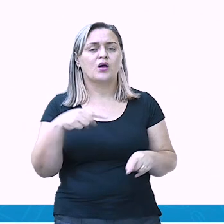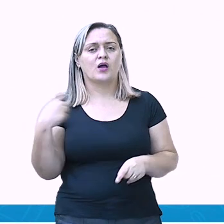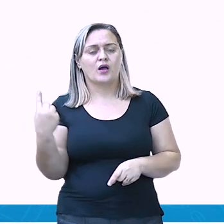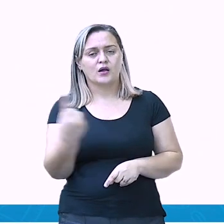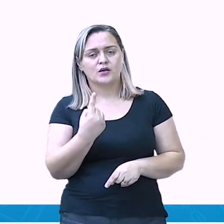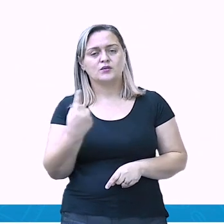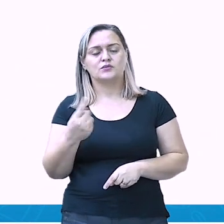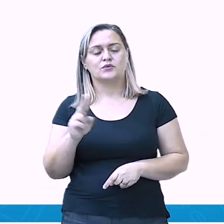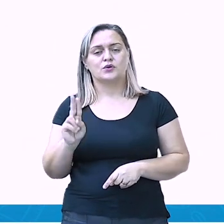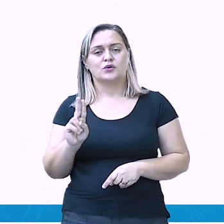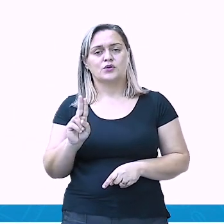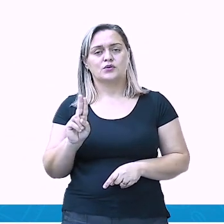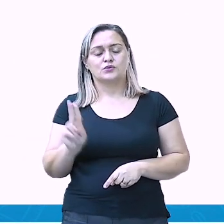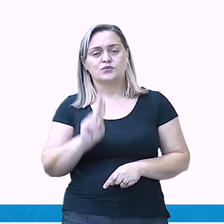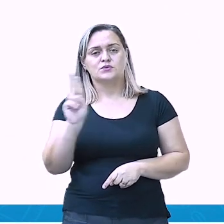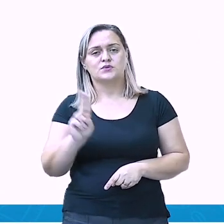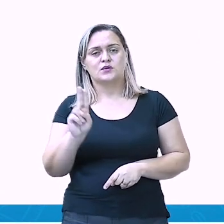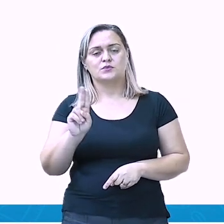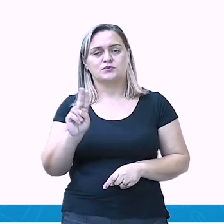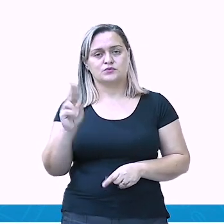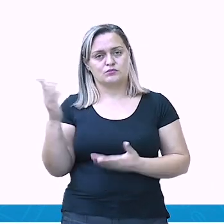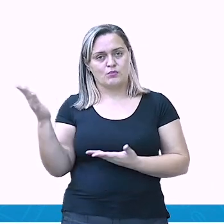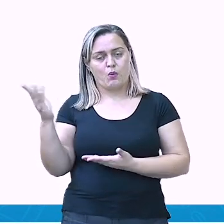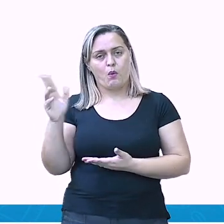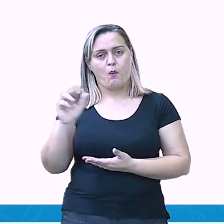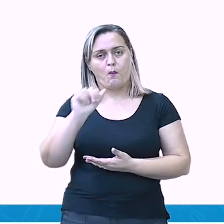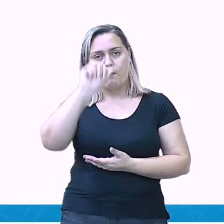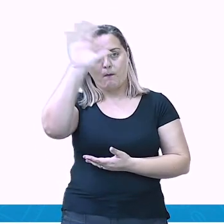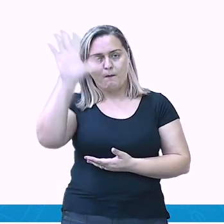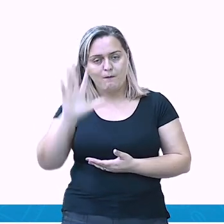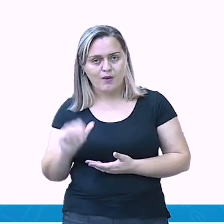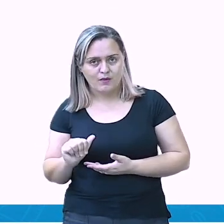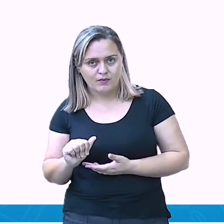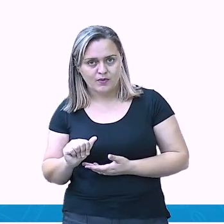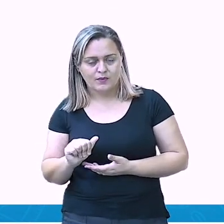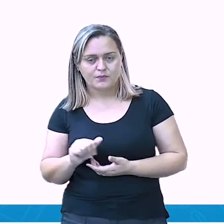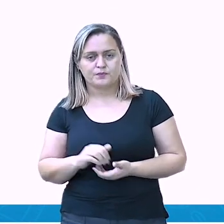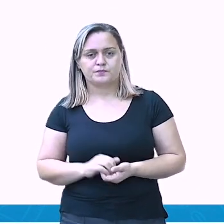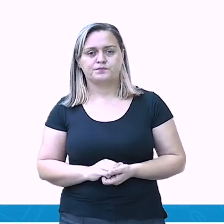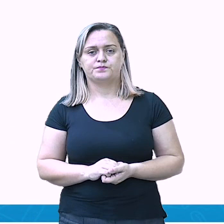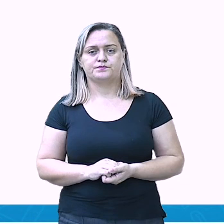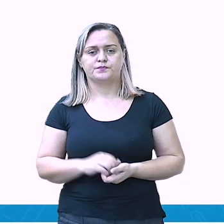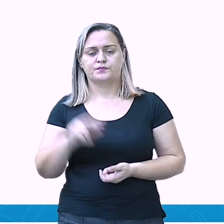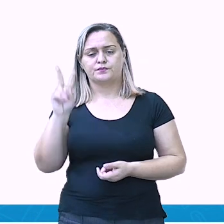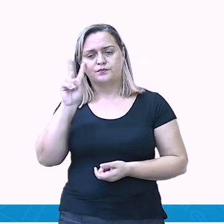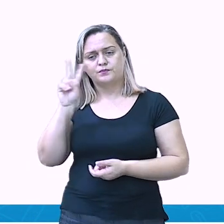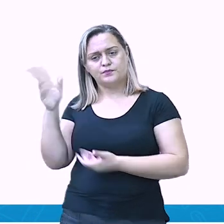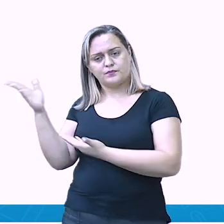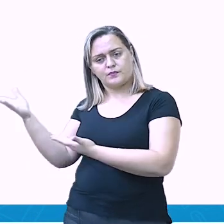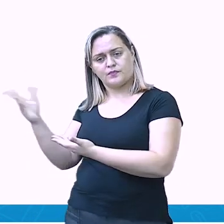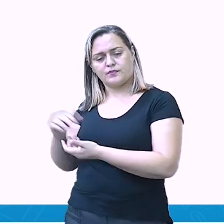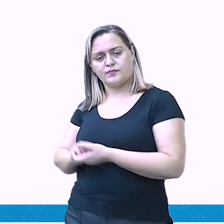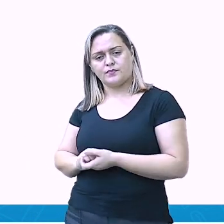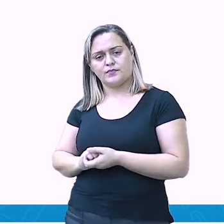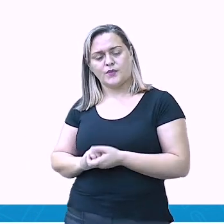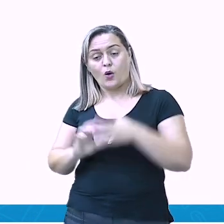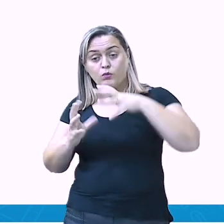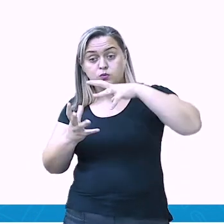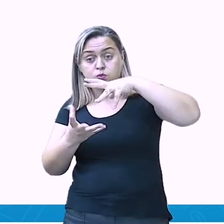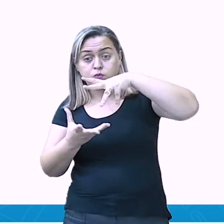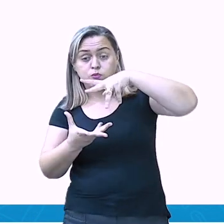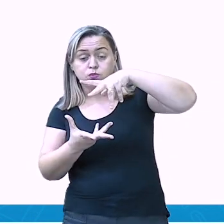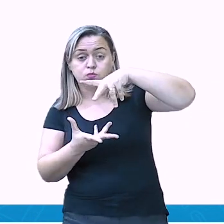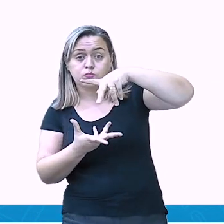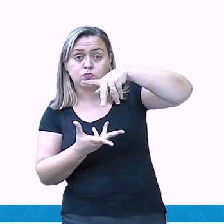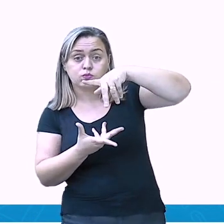ventos. Nós temos aqui um globo terrestre. Um globo terrestre